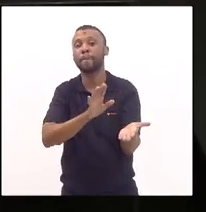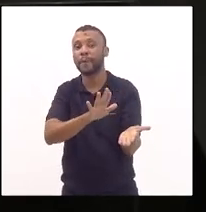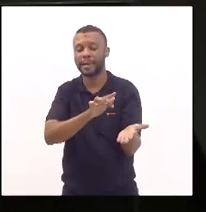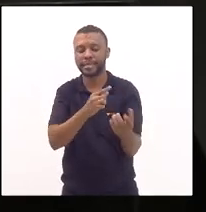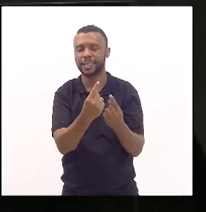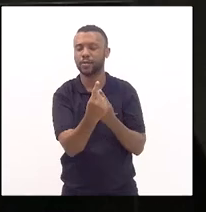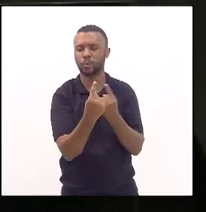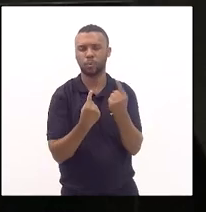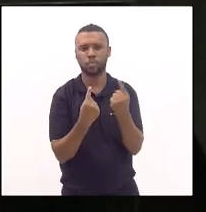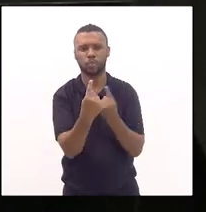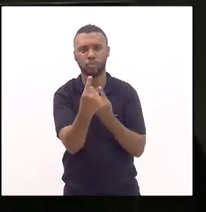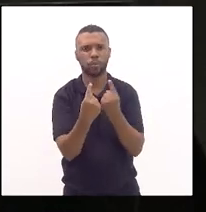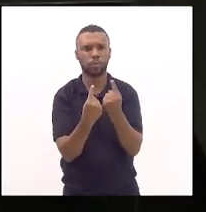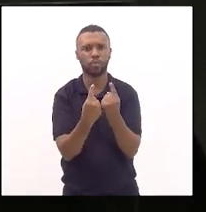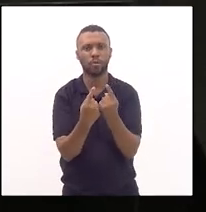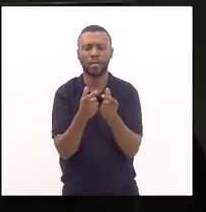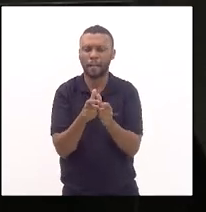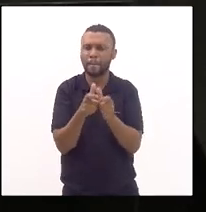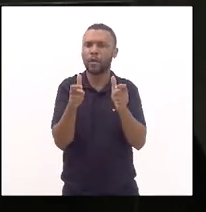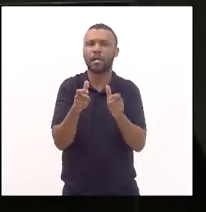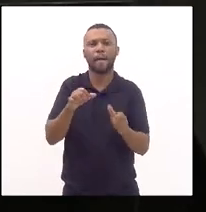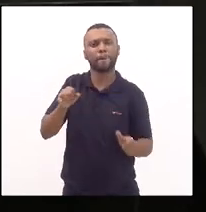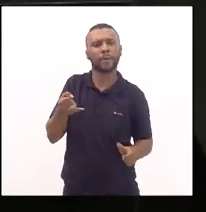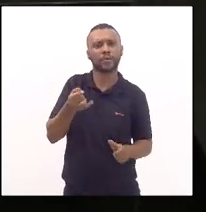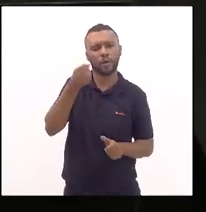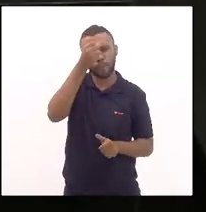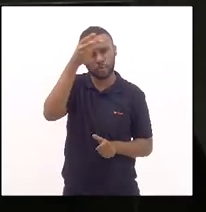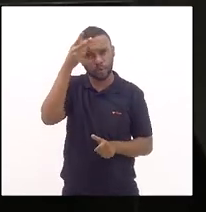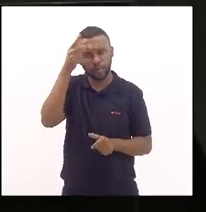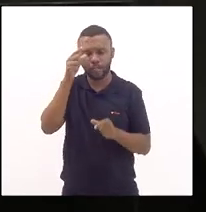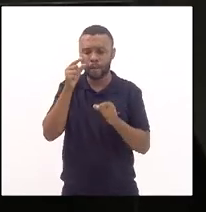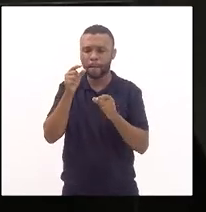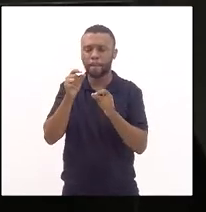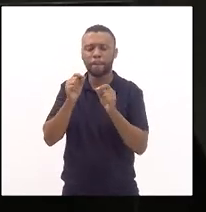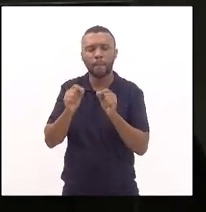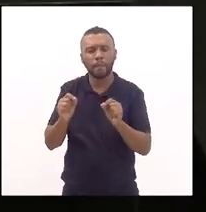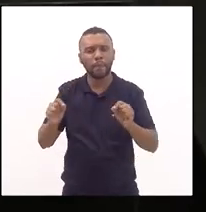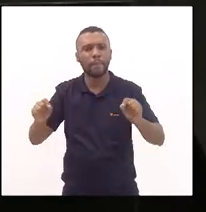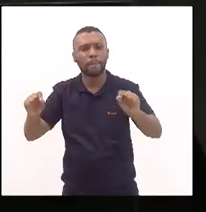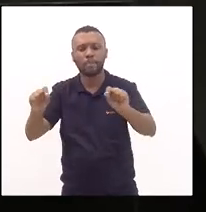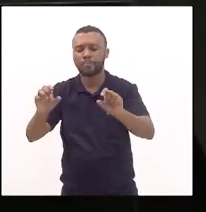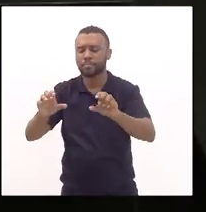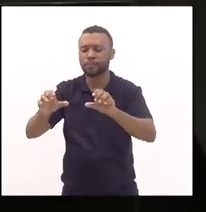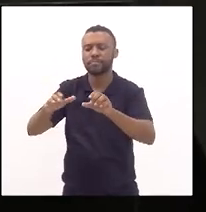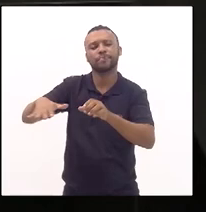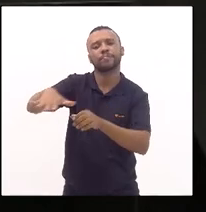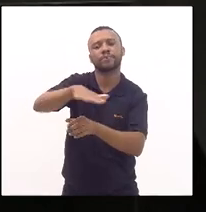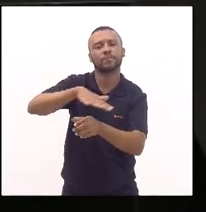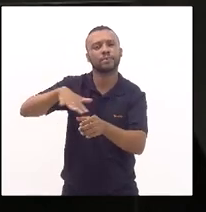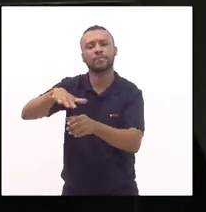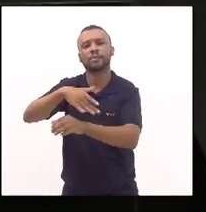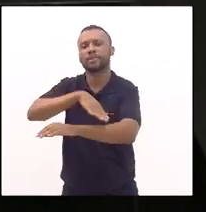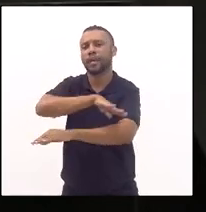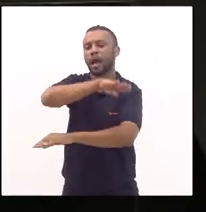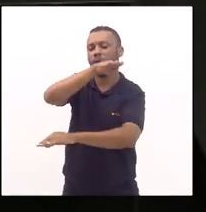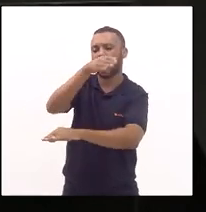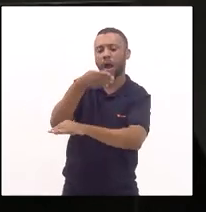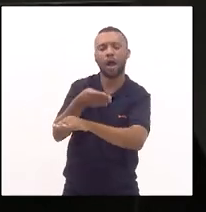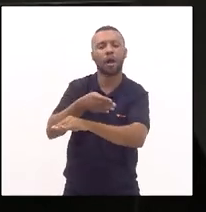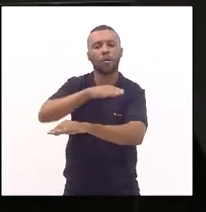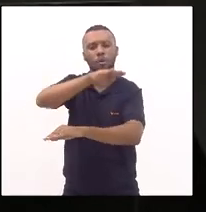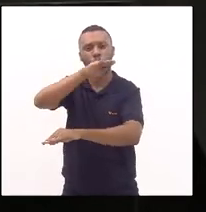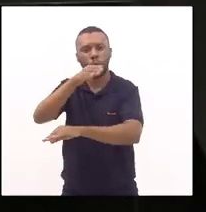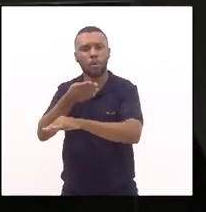rodovia utilizada, não é, pelos municípios da Costa Verde, e também, não é, não só